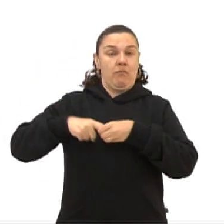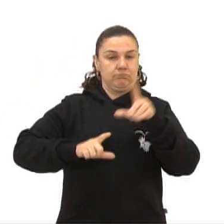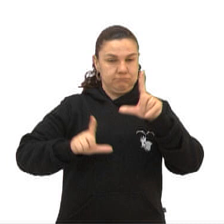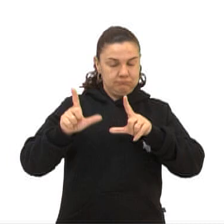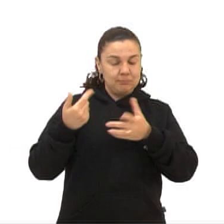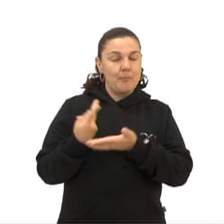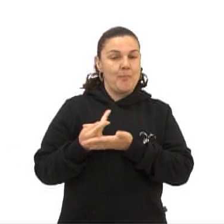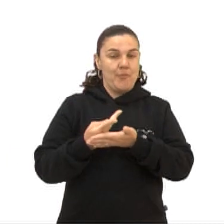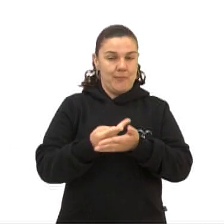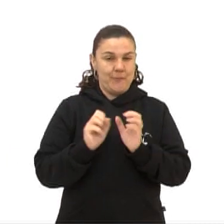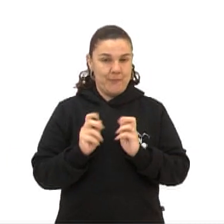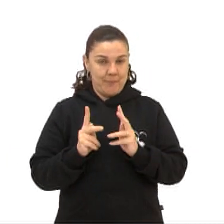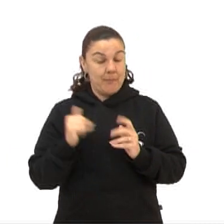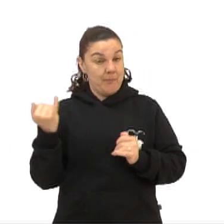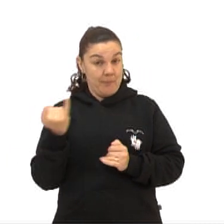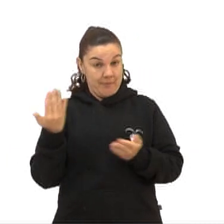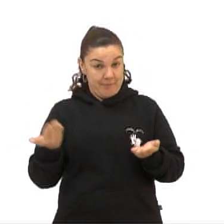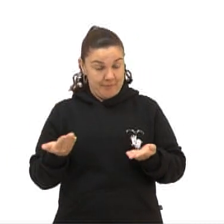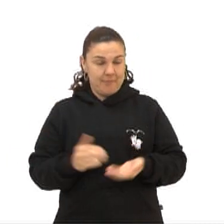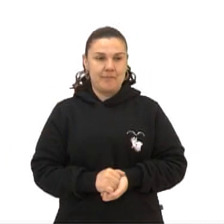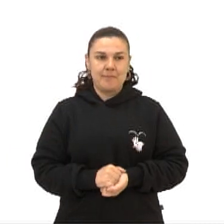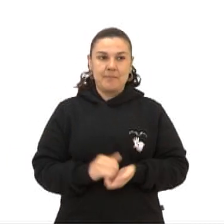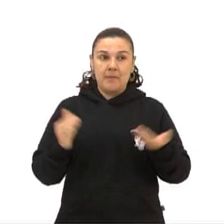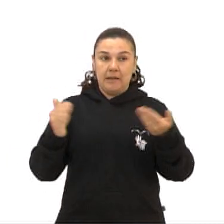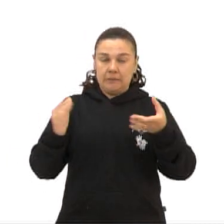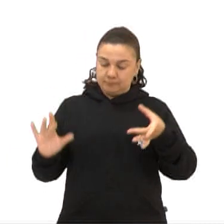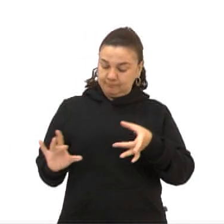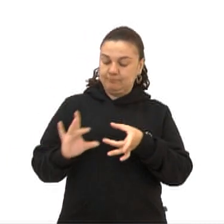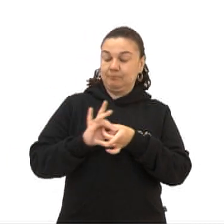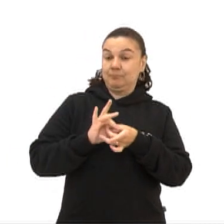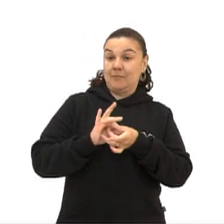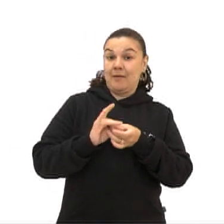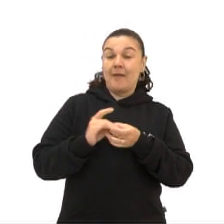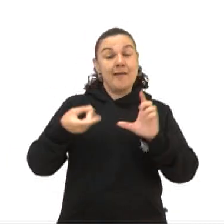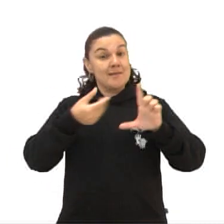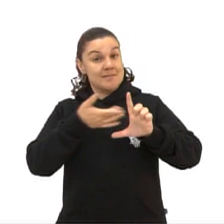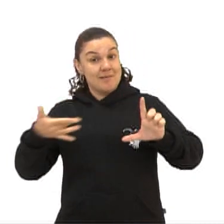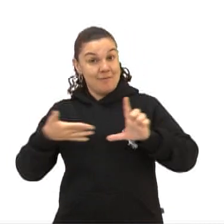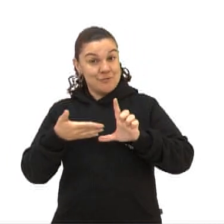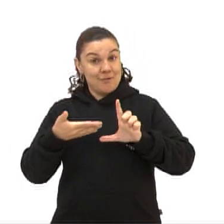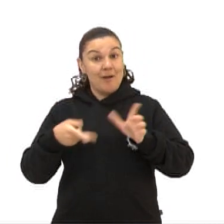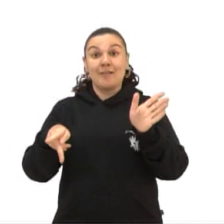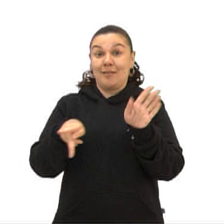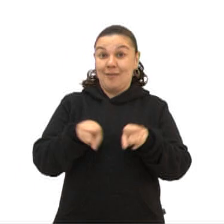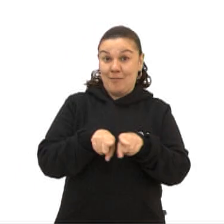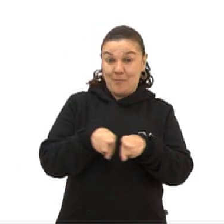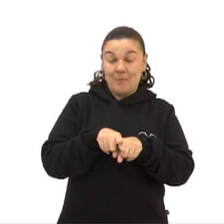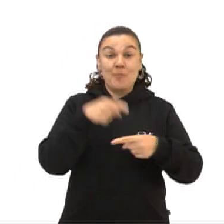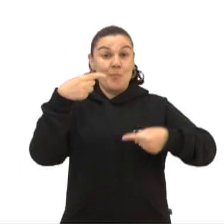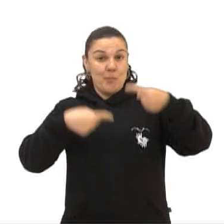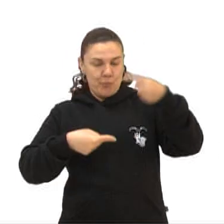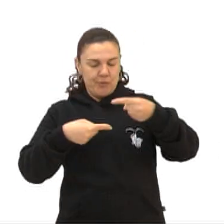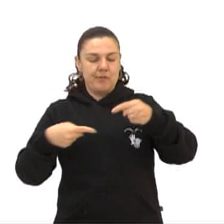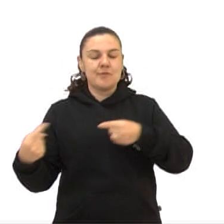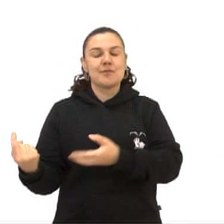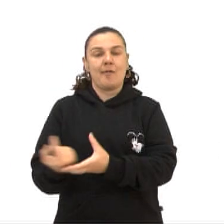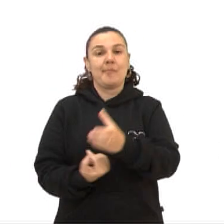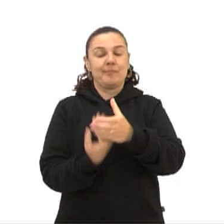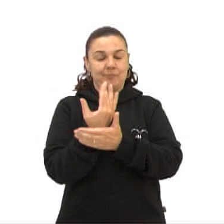hoje. Os objetivos, então, são integrar estética, política e ecologia e praticar assuntos recorrentes no